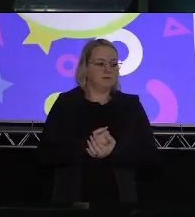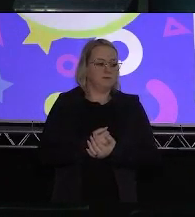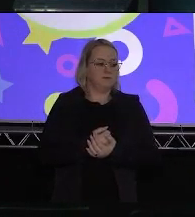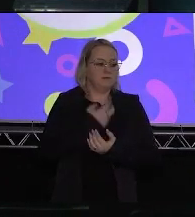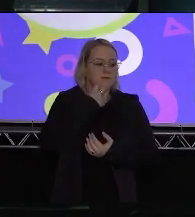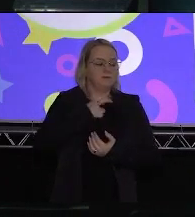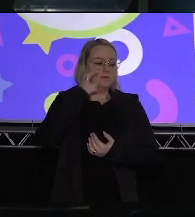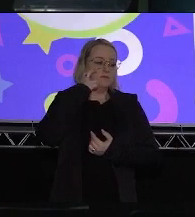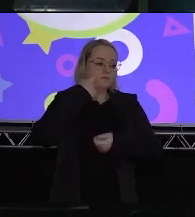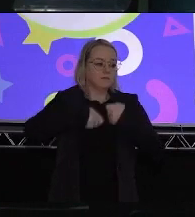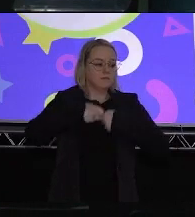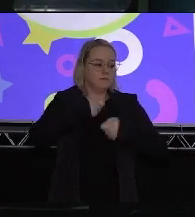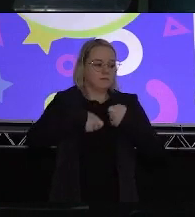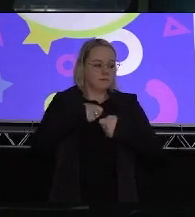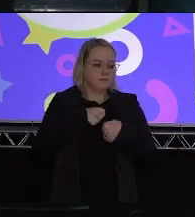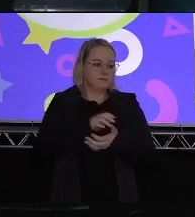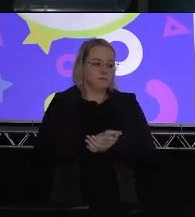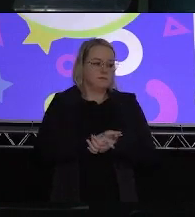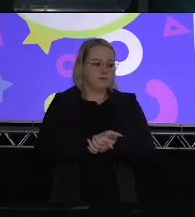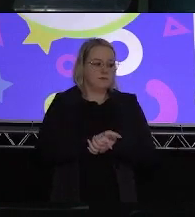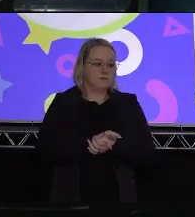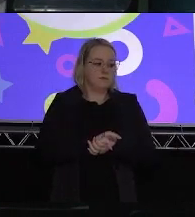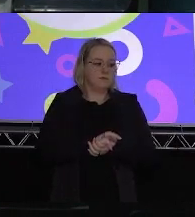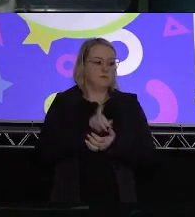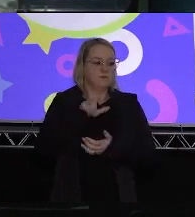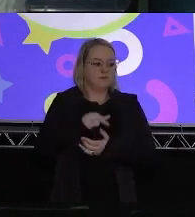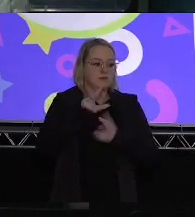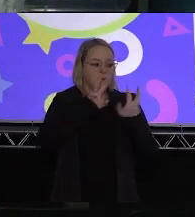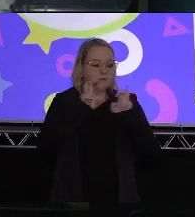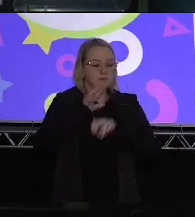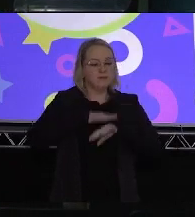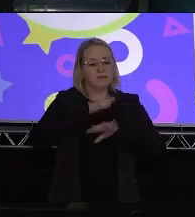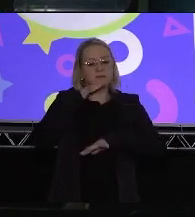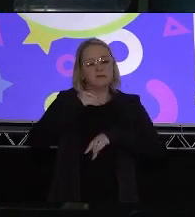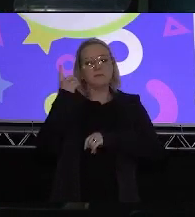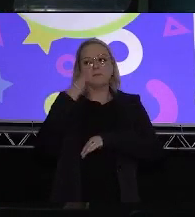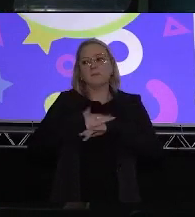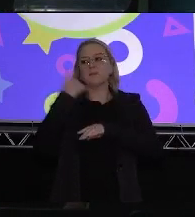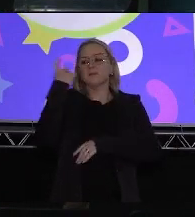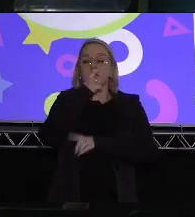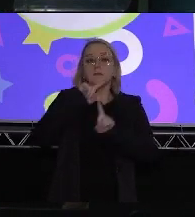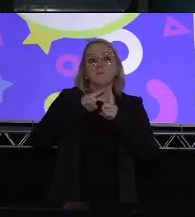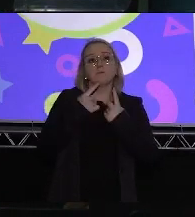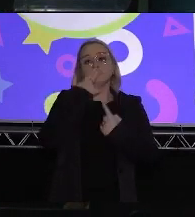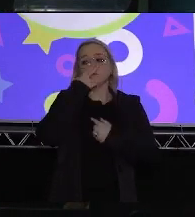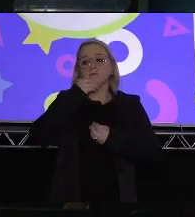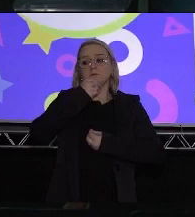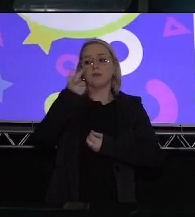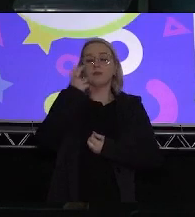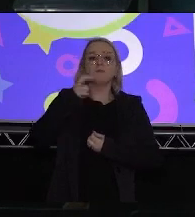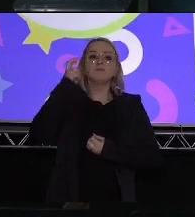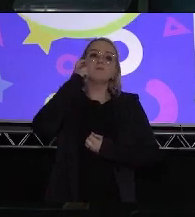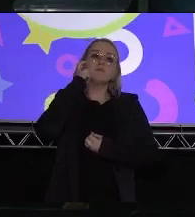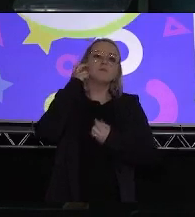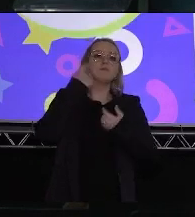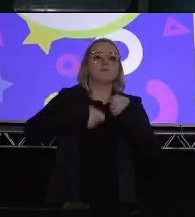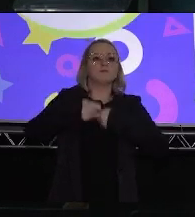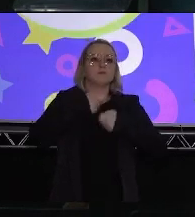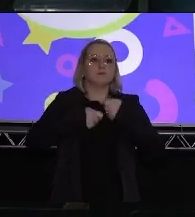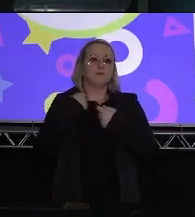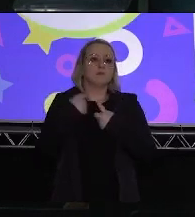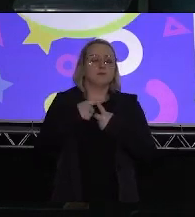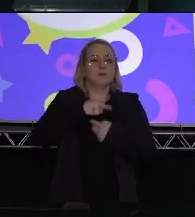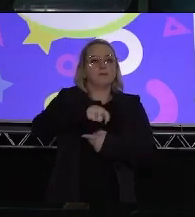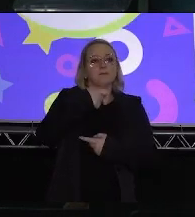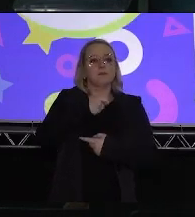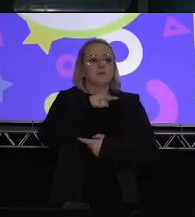cultura DevOps também. É um assunto um pouco mais, talvez, complexo, mas para eles entenderem a cultura do DevOps. Por que a gente precisa de